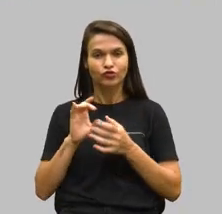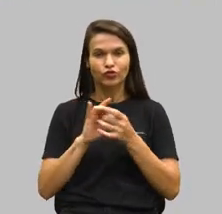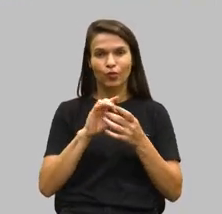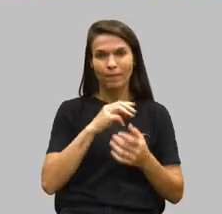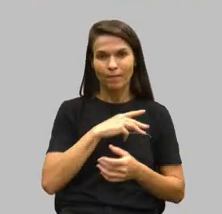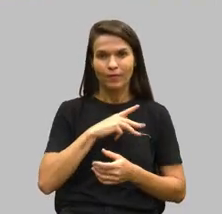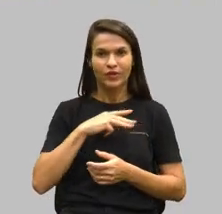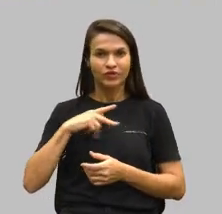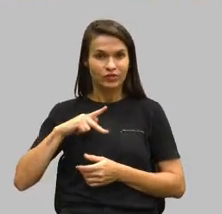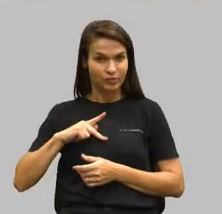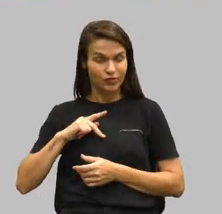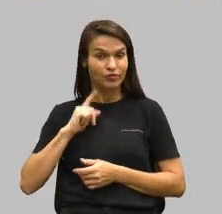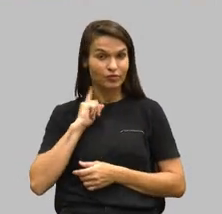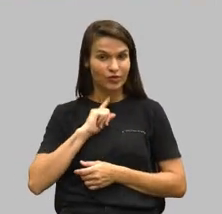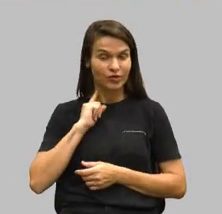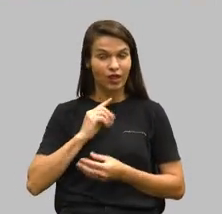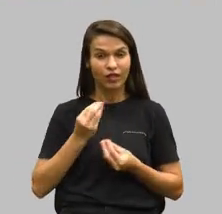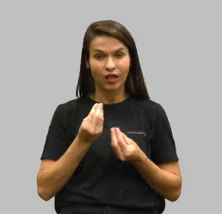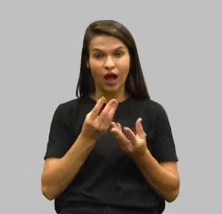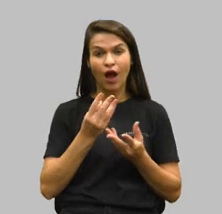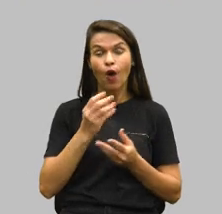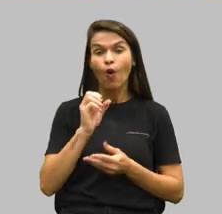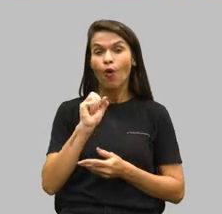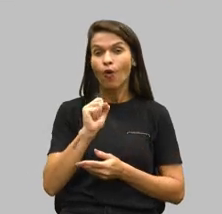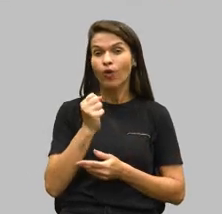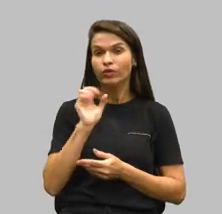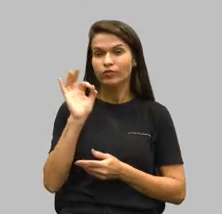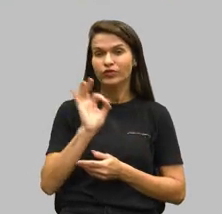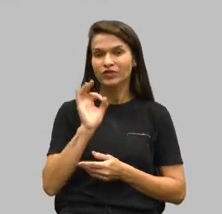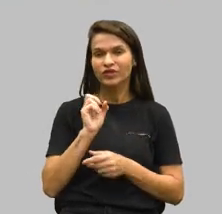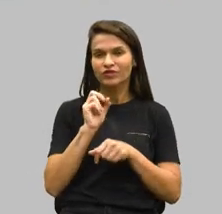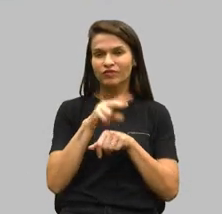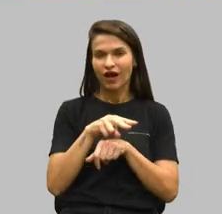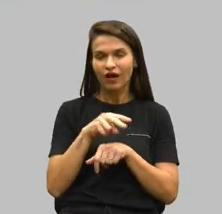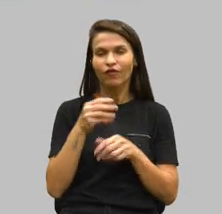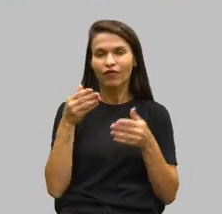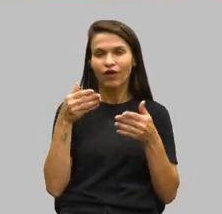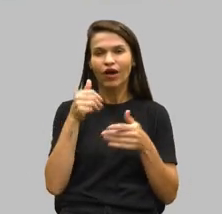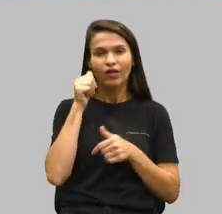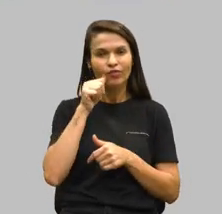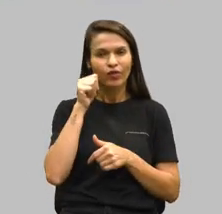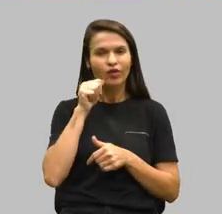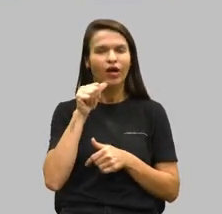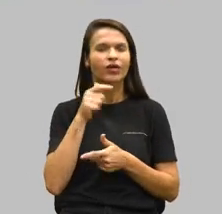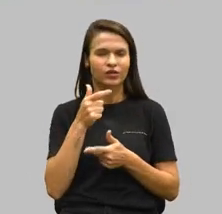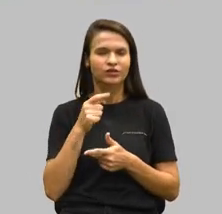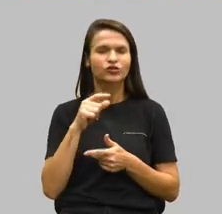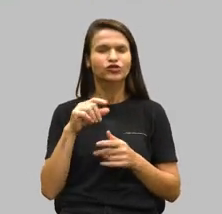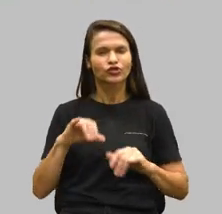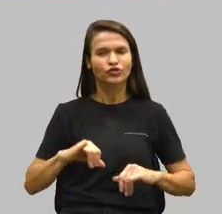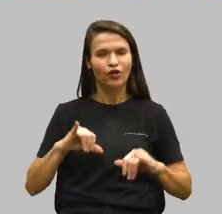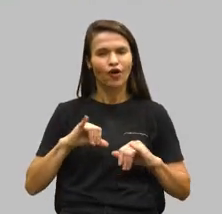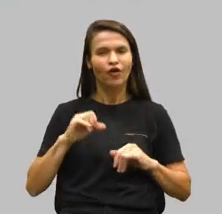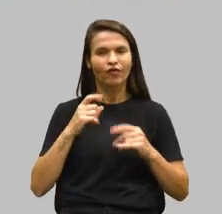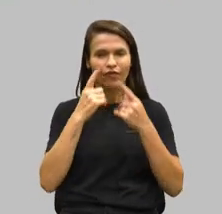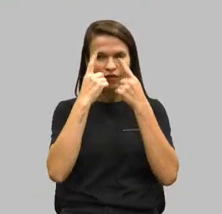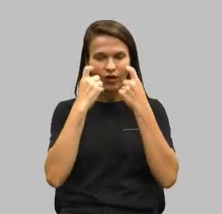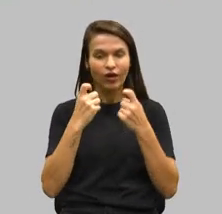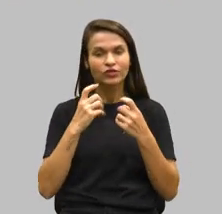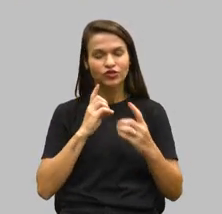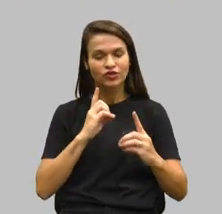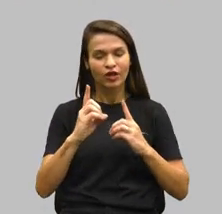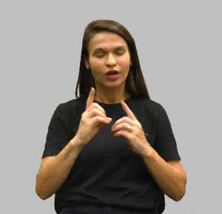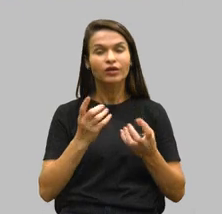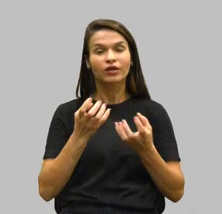Gerais e em que foram ofertadas 88% de vagas para mulheres em situação de violência através de diálogo e queremos ampliar